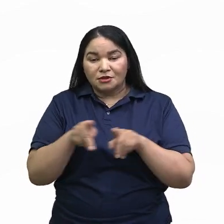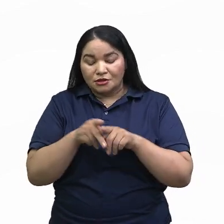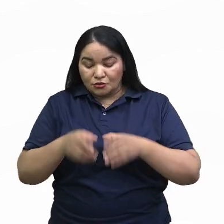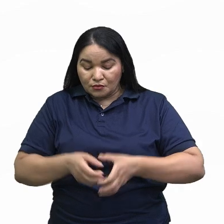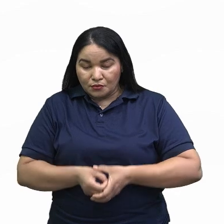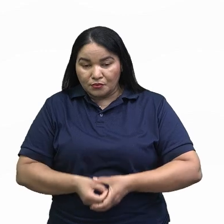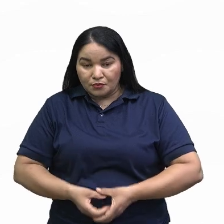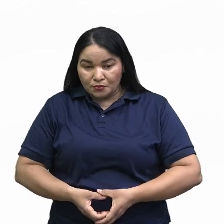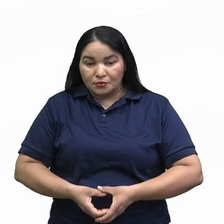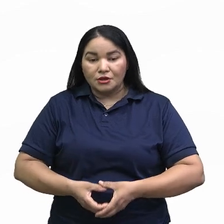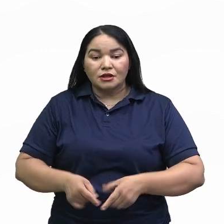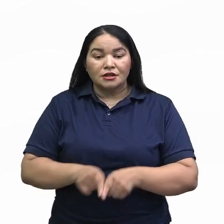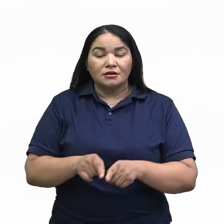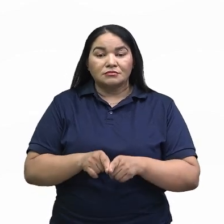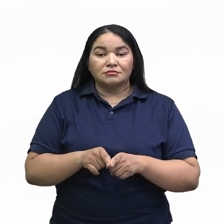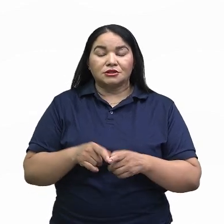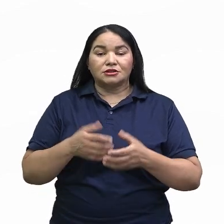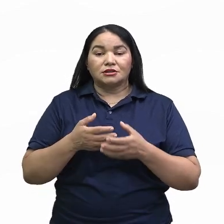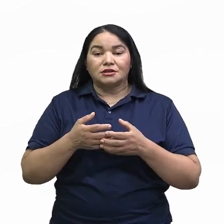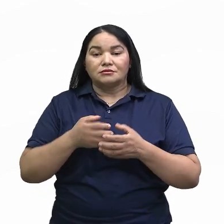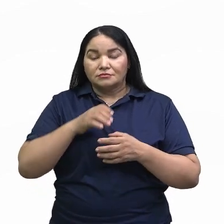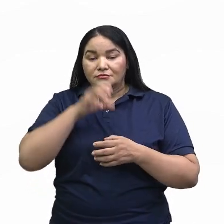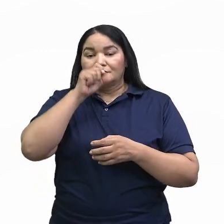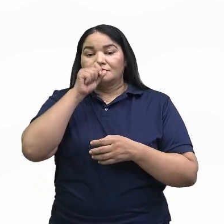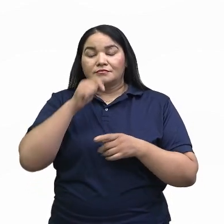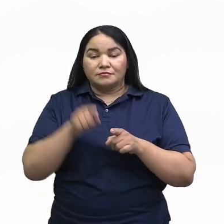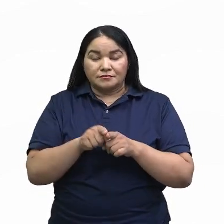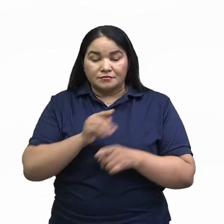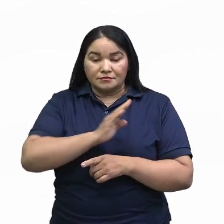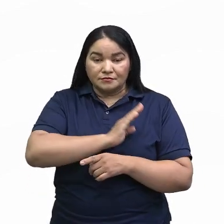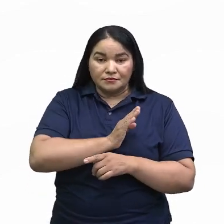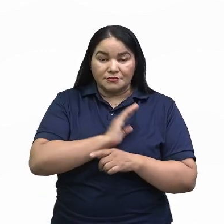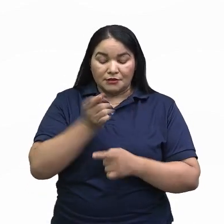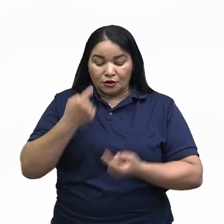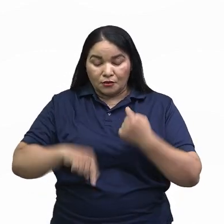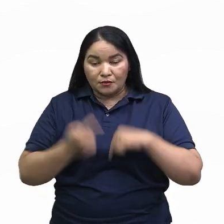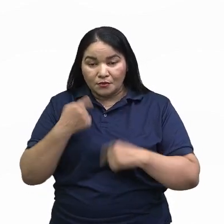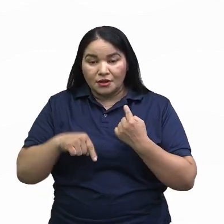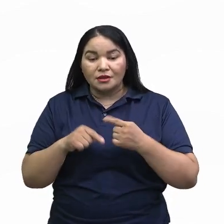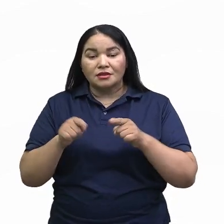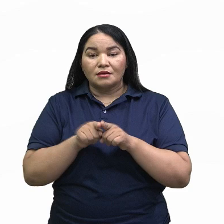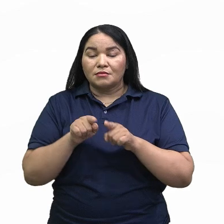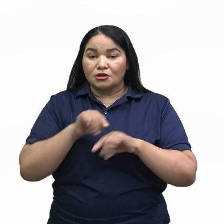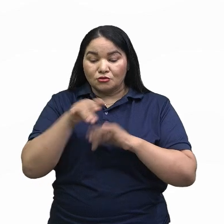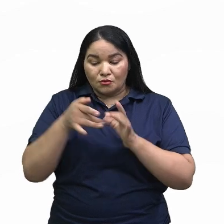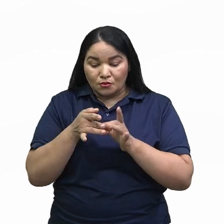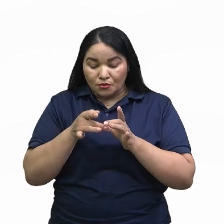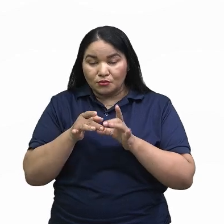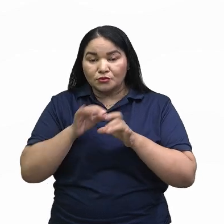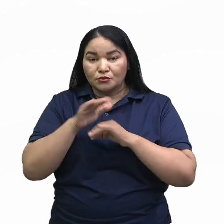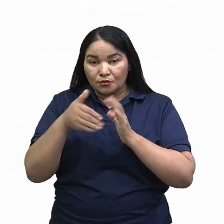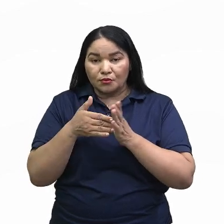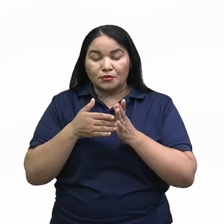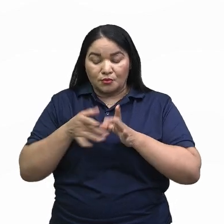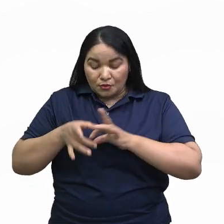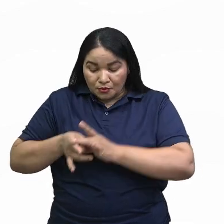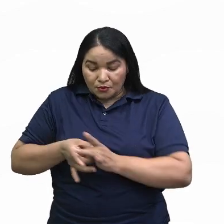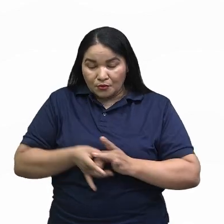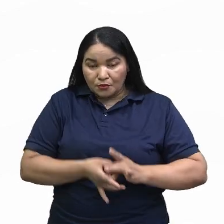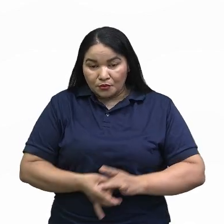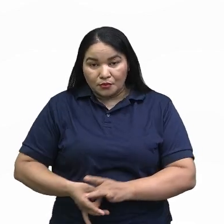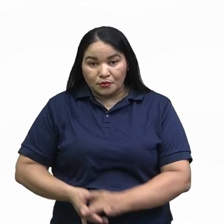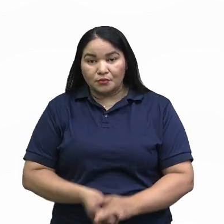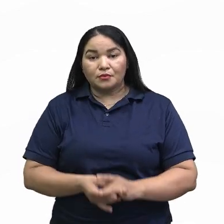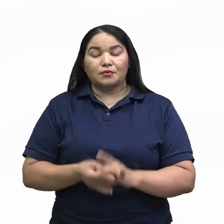digestório, respiratório, cardiovascular, ou também chamado circulatório. Todos eles compõem um organismo. Então, dessa forma,